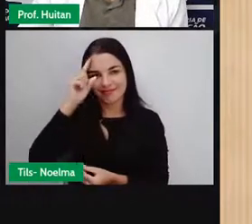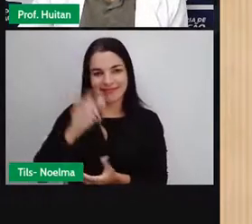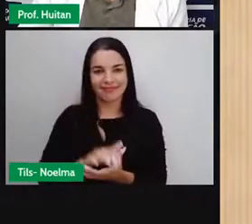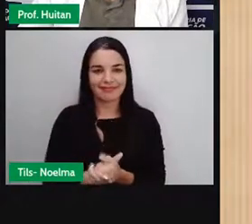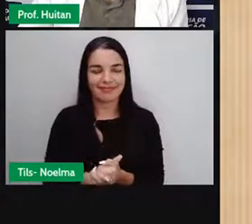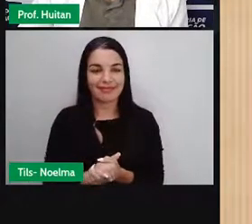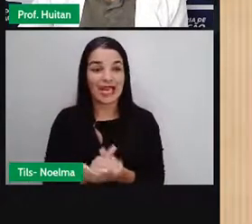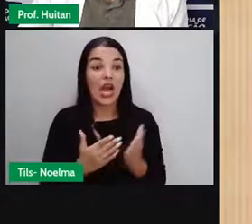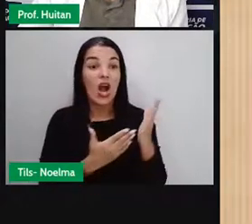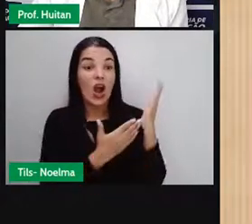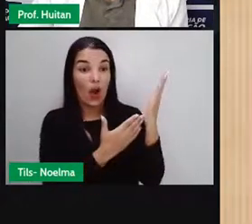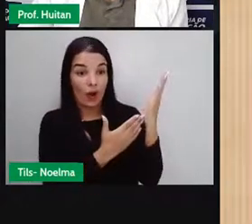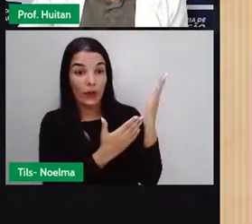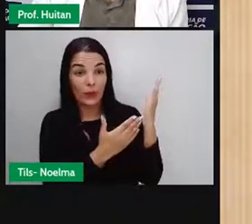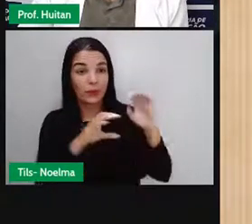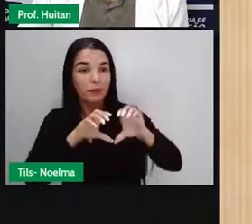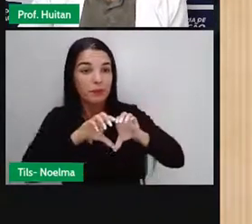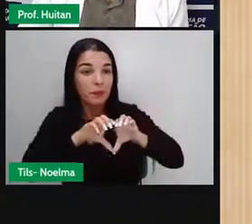Olha só,